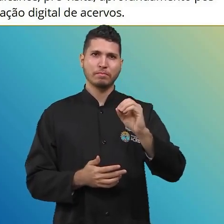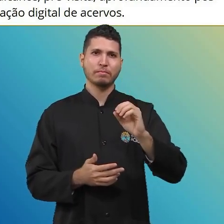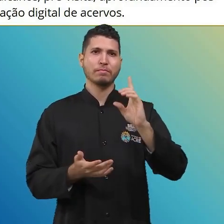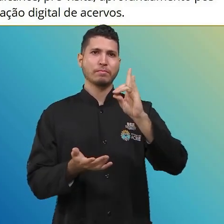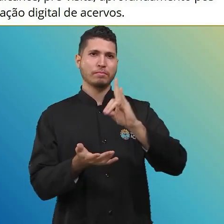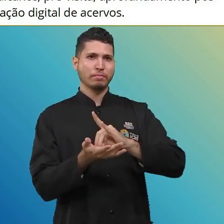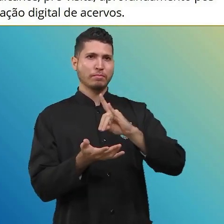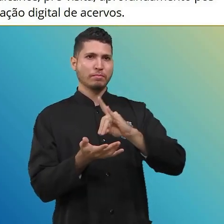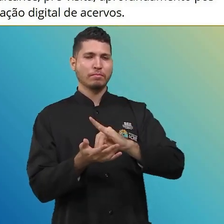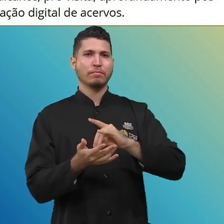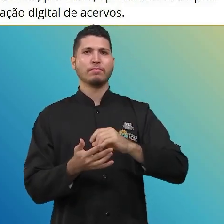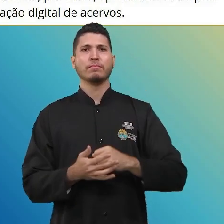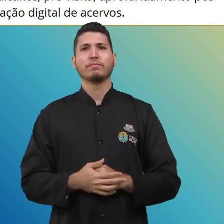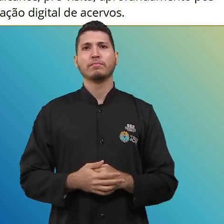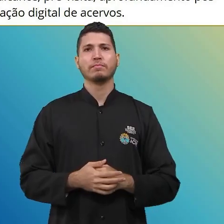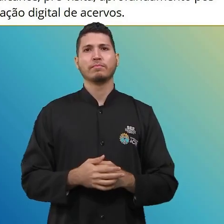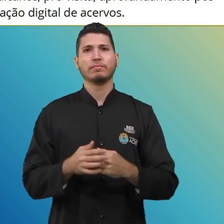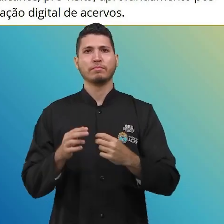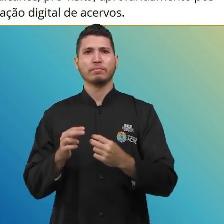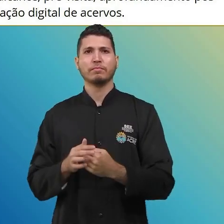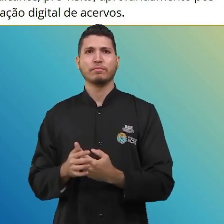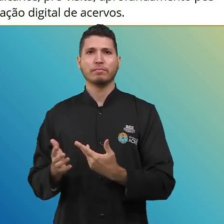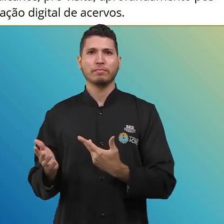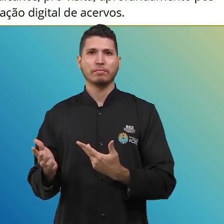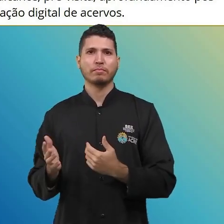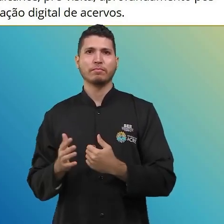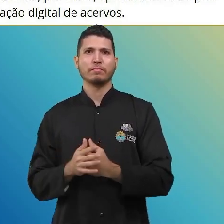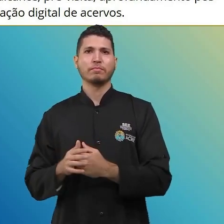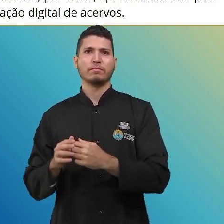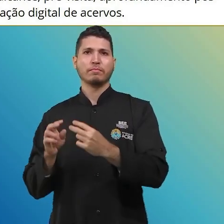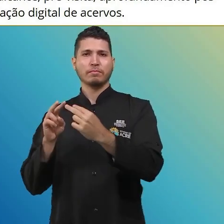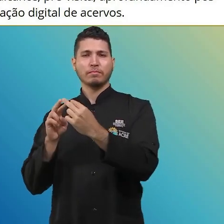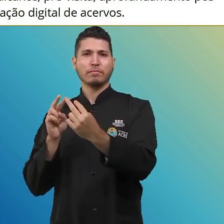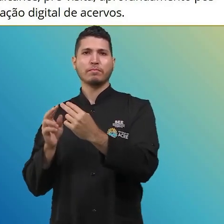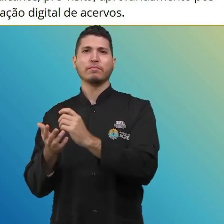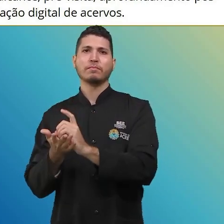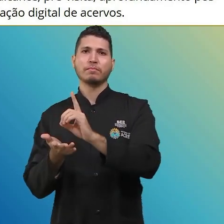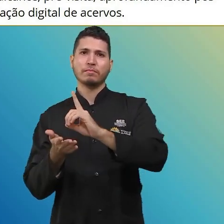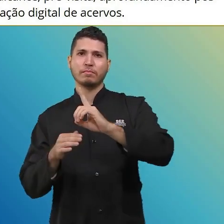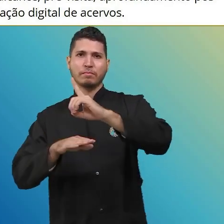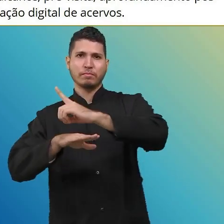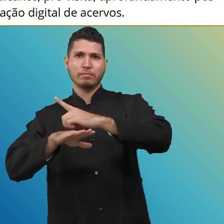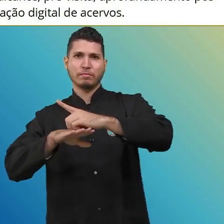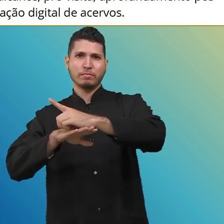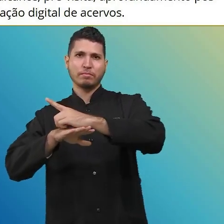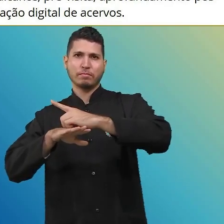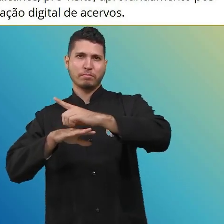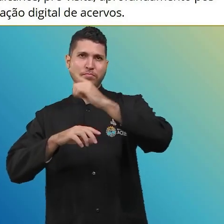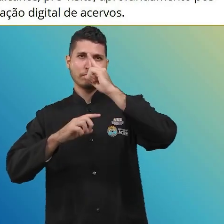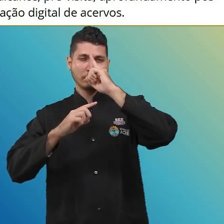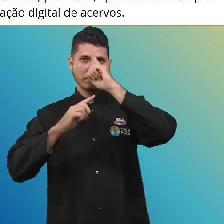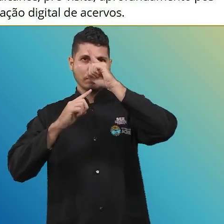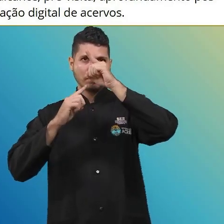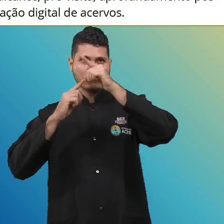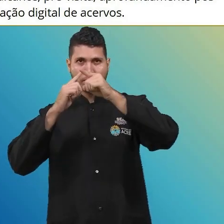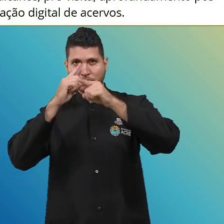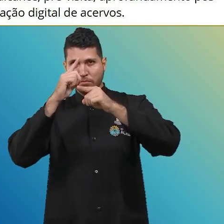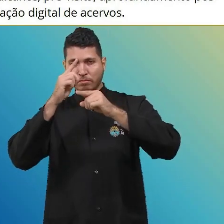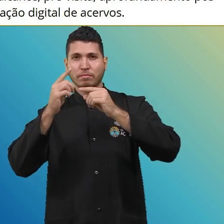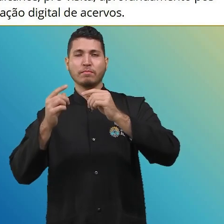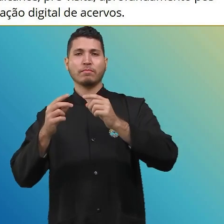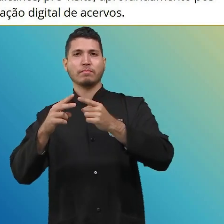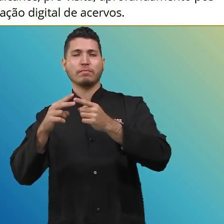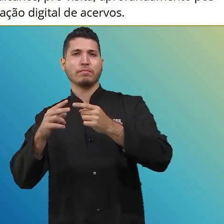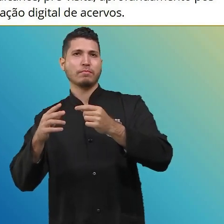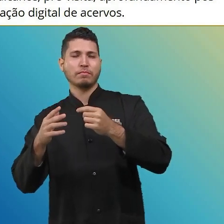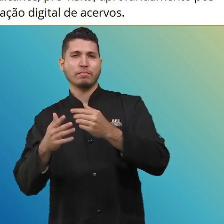virtual, na plataforma digital, o acervo ele é digitalizado ou recriado, né? Algumas obras elas podem